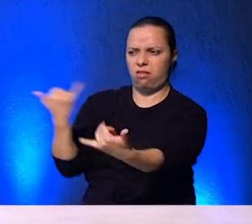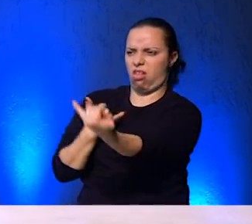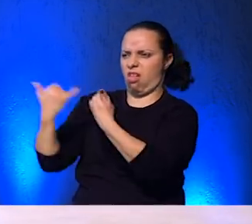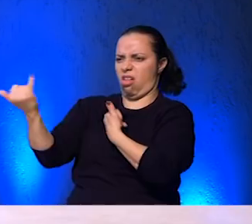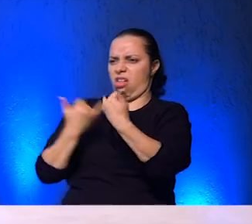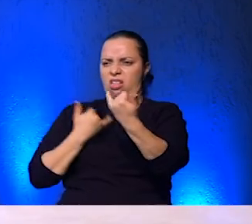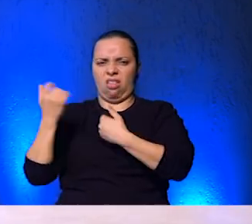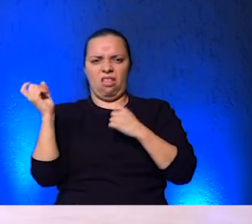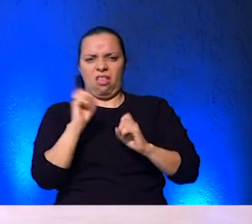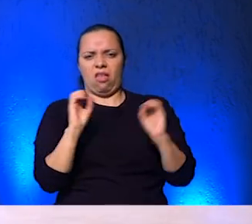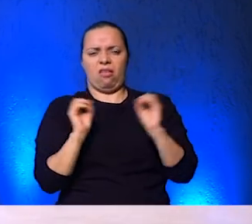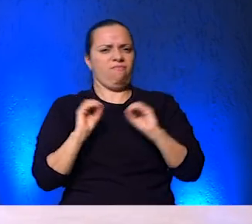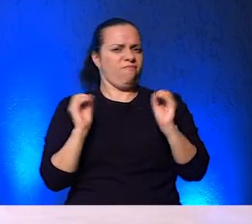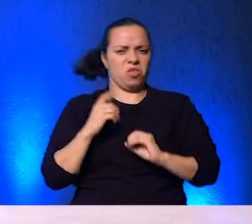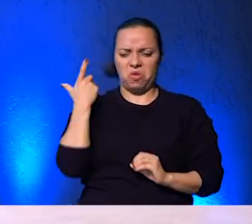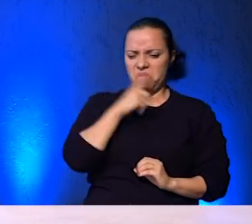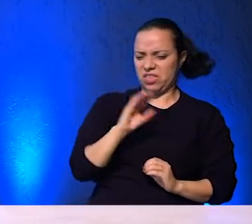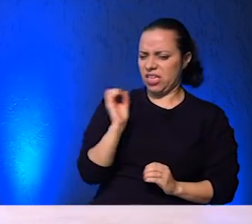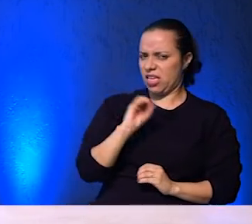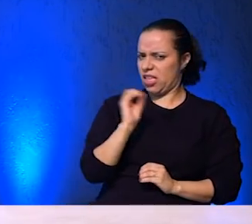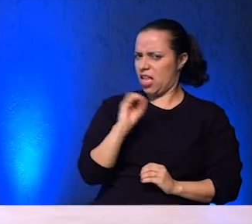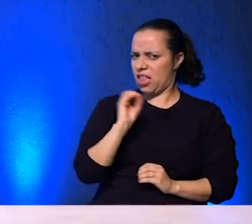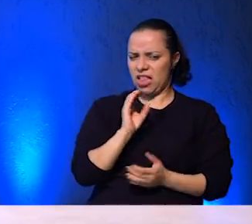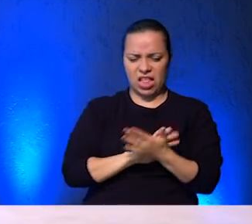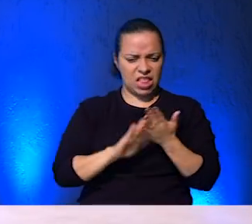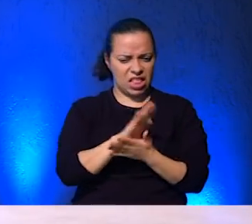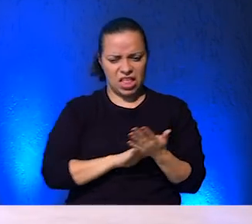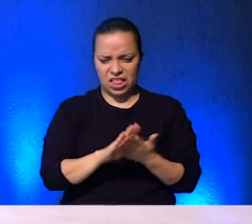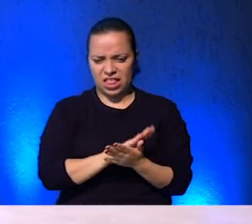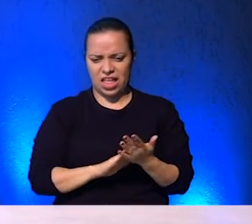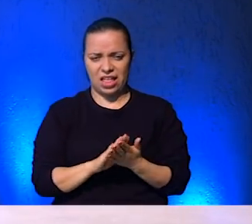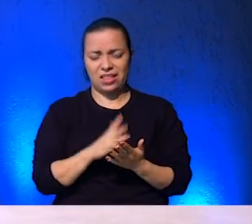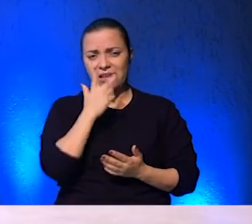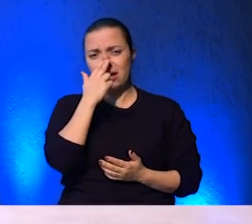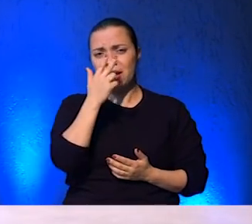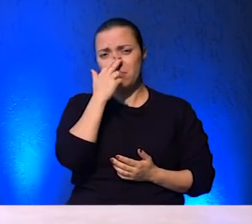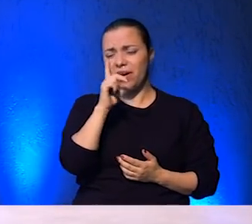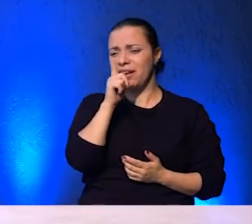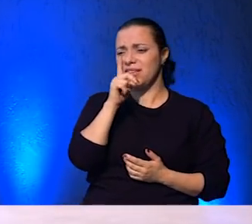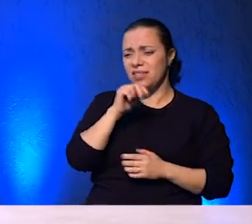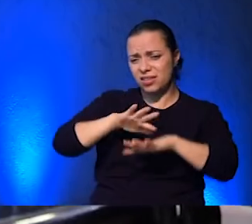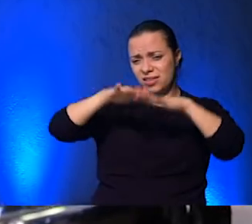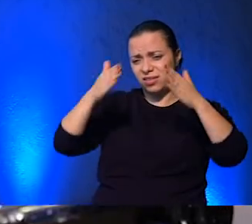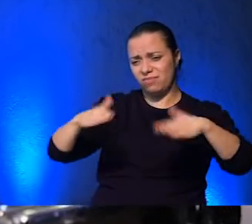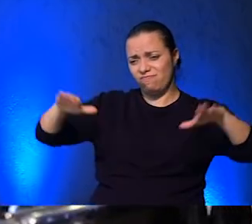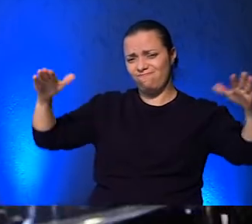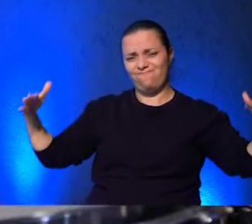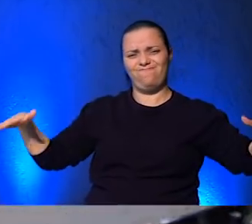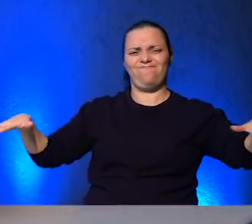ou parece que o mar vai se abrir